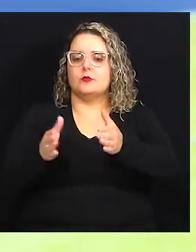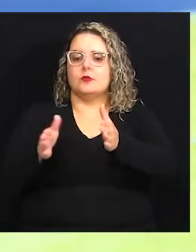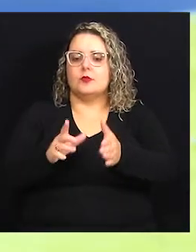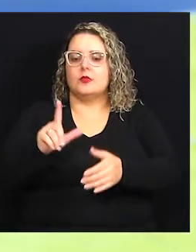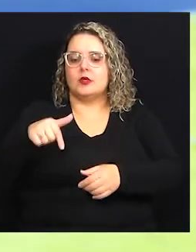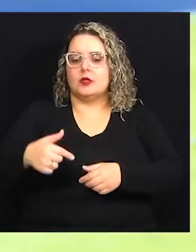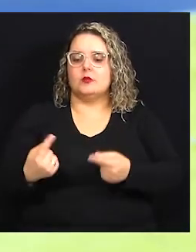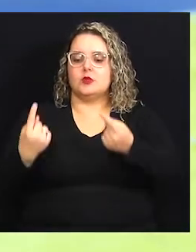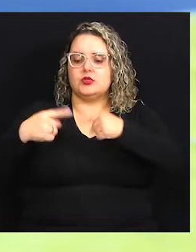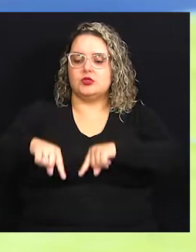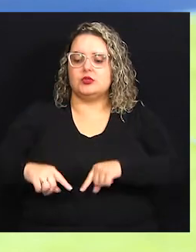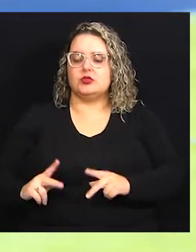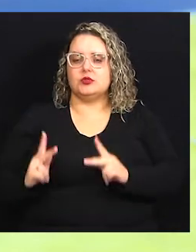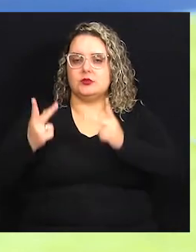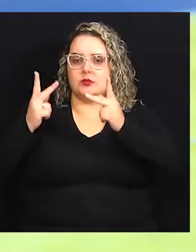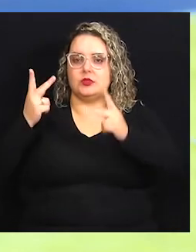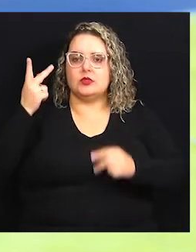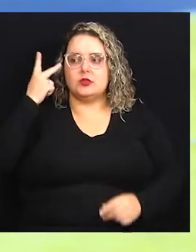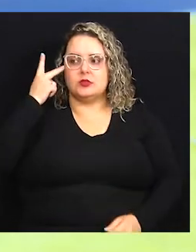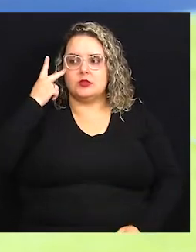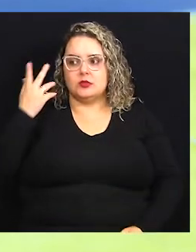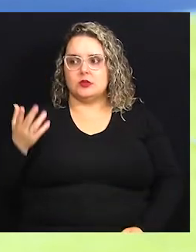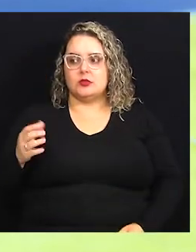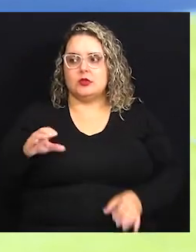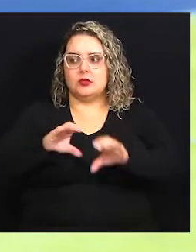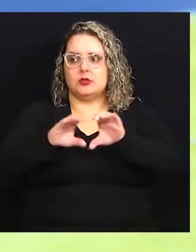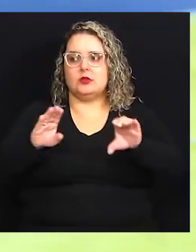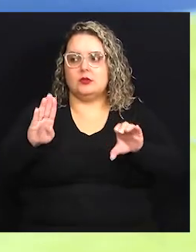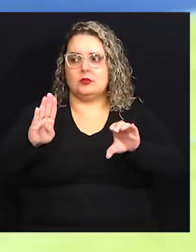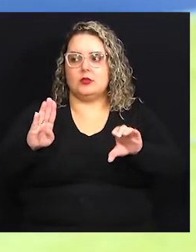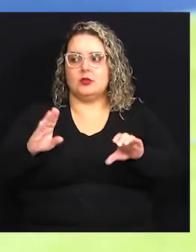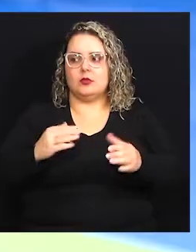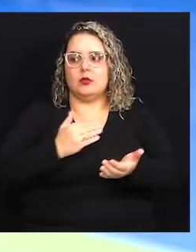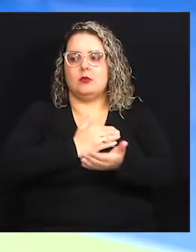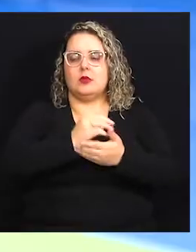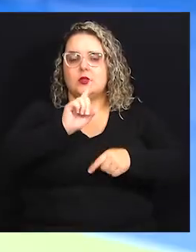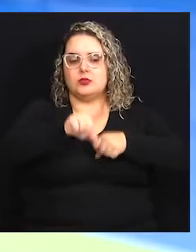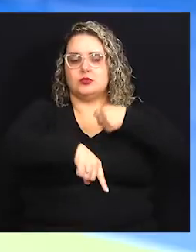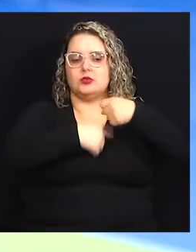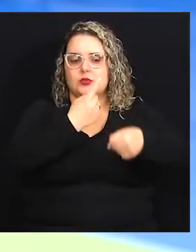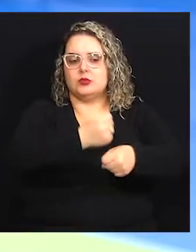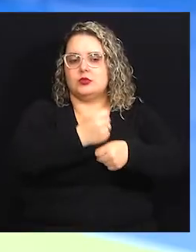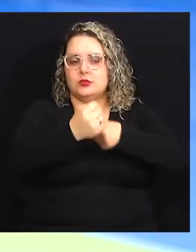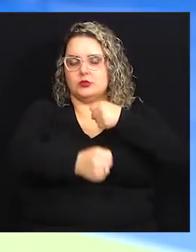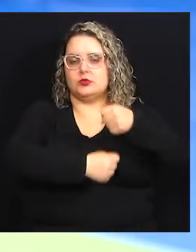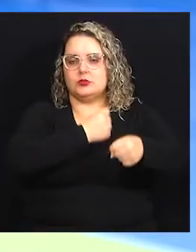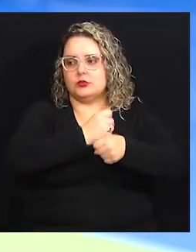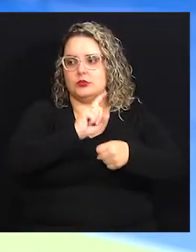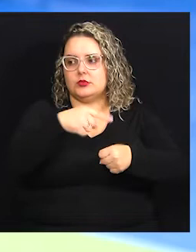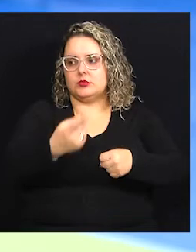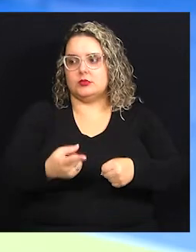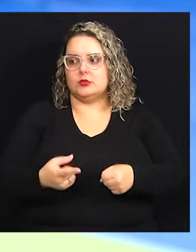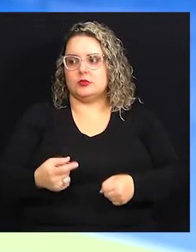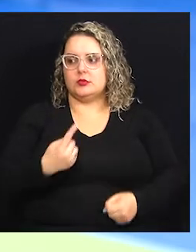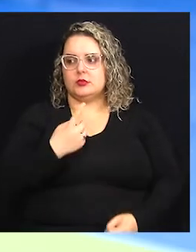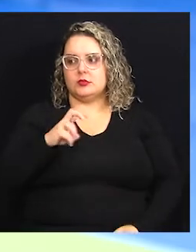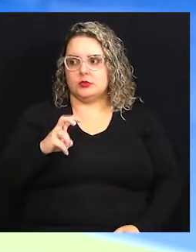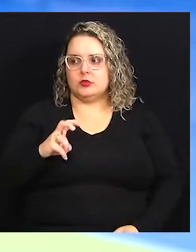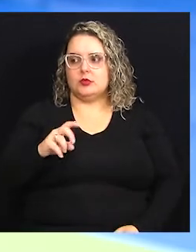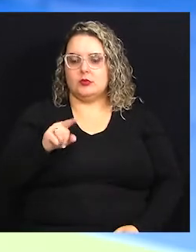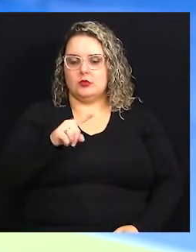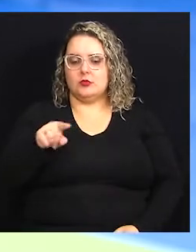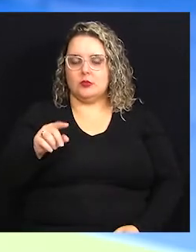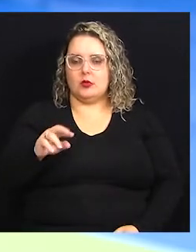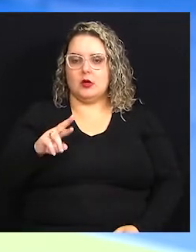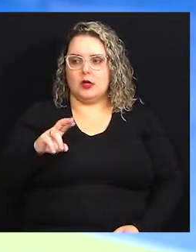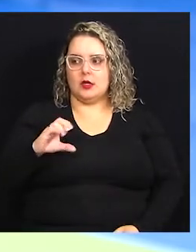período pós-campeonato paulista, sendo que a Superliga B começa só no ano que vem? A gente deu agora, teve um recesso, né, de 15 dias, nós